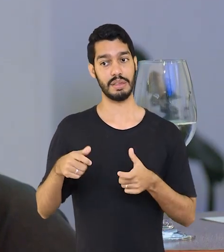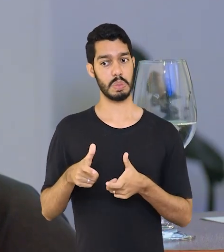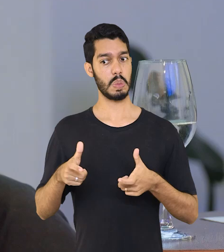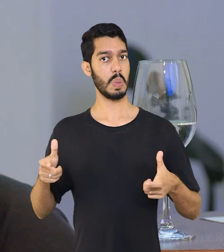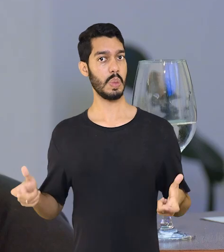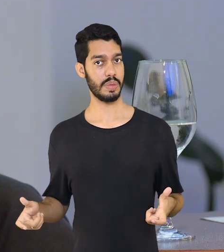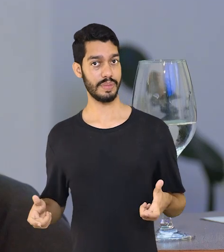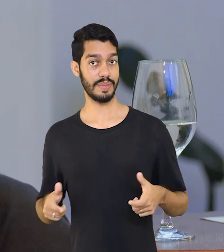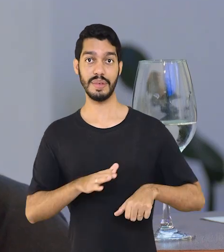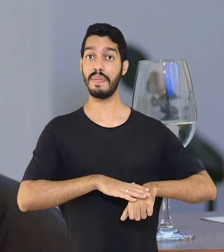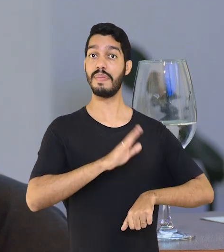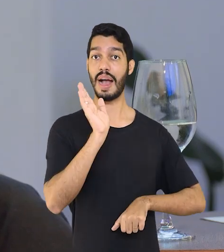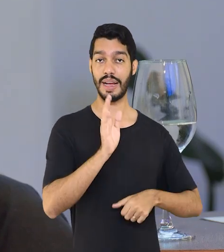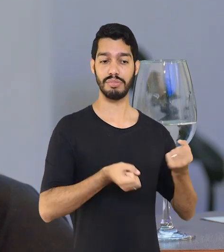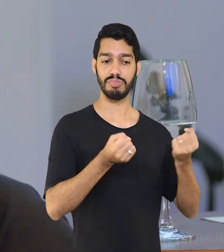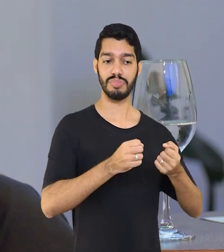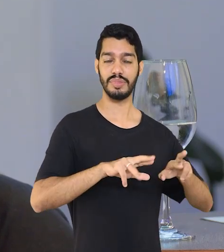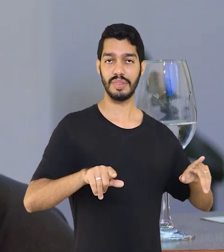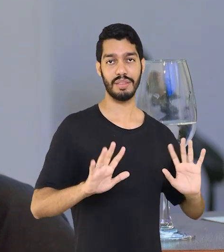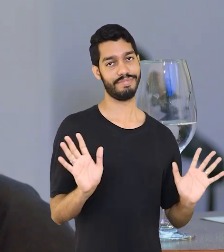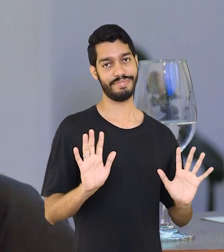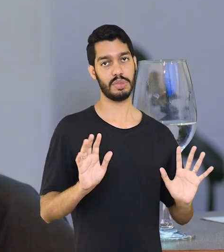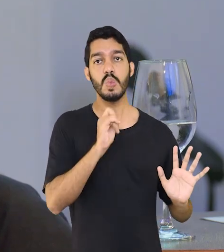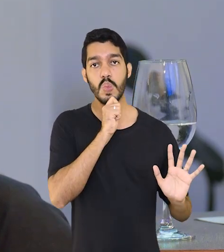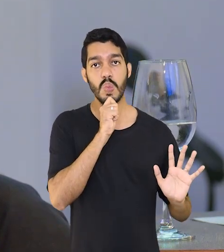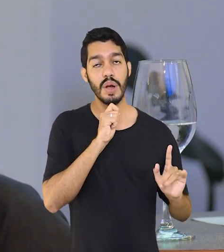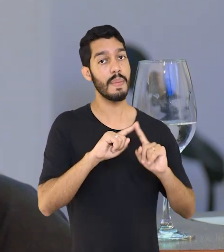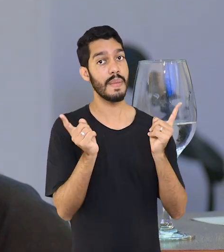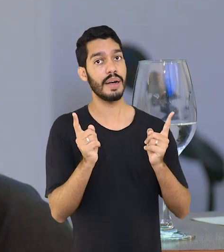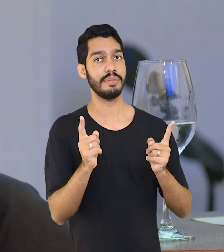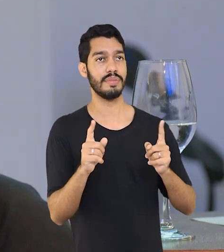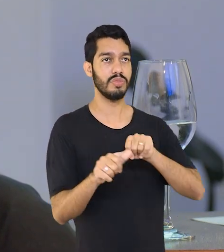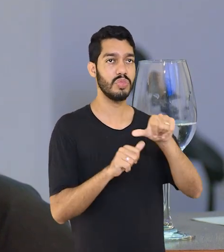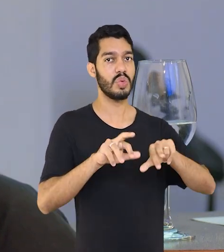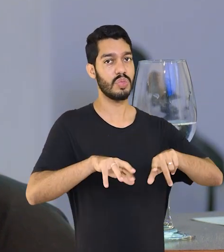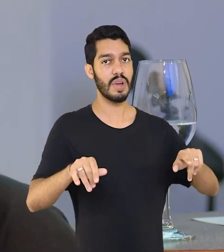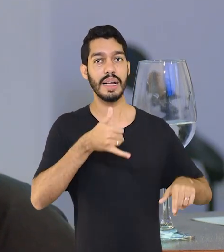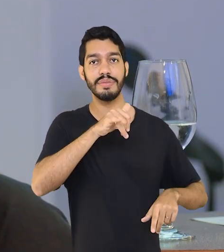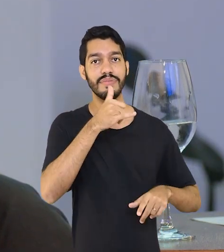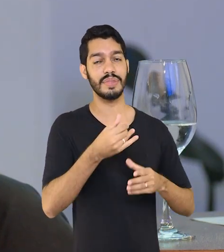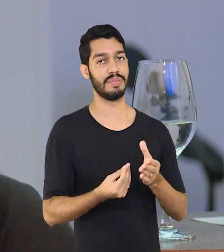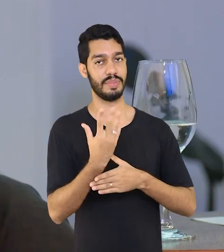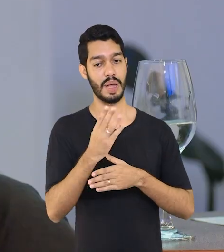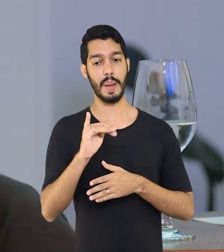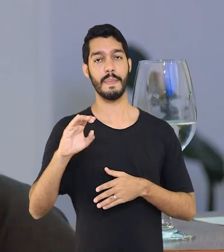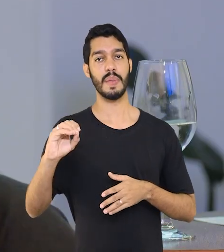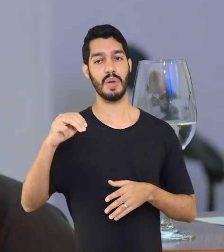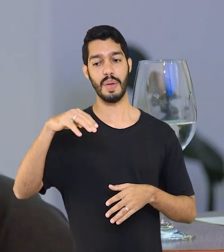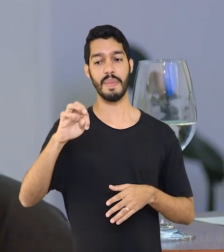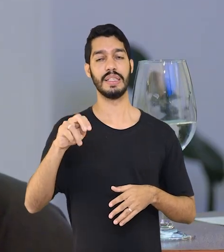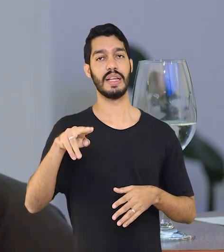está aumentando, não para transporte, mas para substituir em térmicas para gerar energia elétrica. Então, o